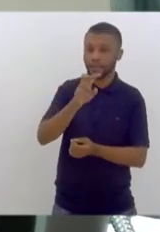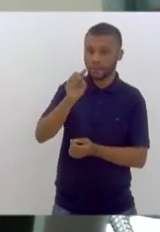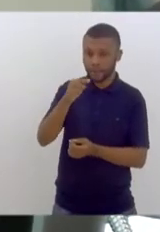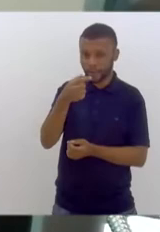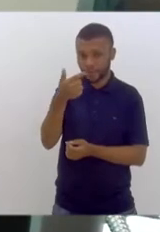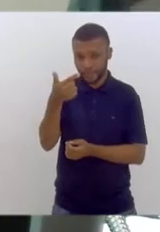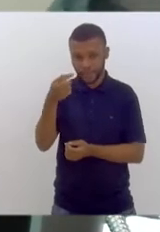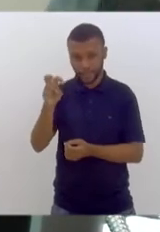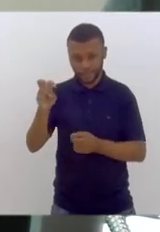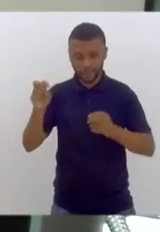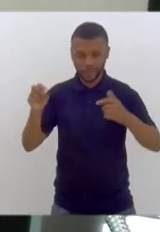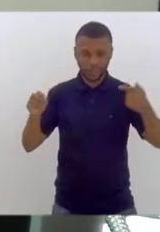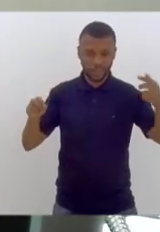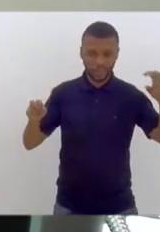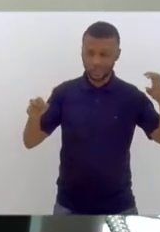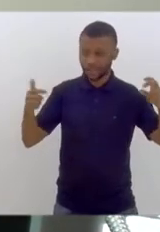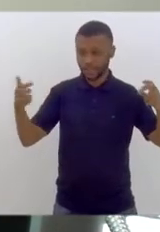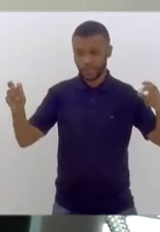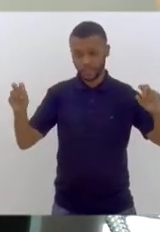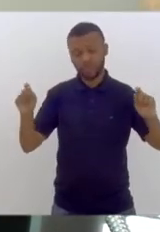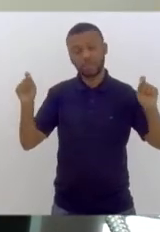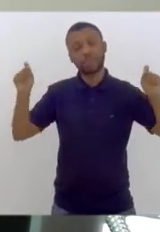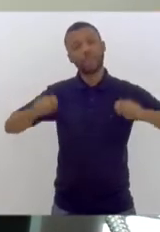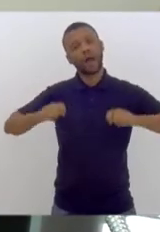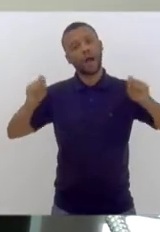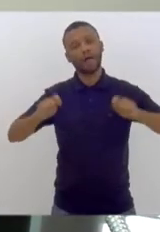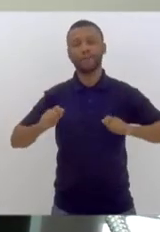75-25, era muito tranquilo